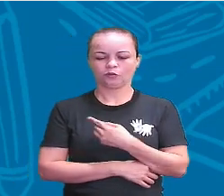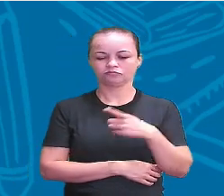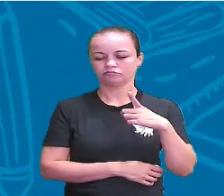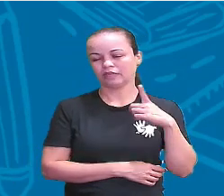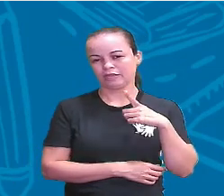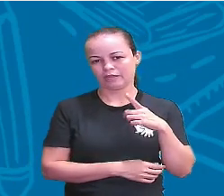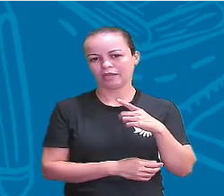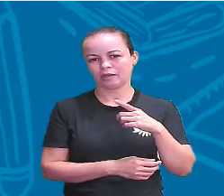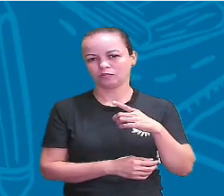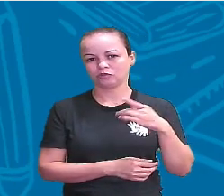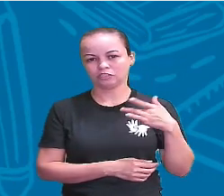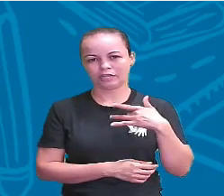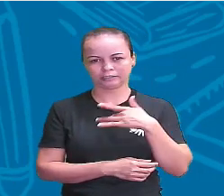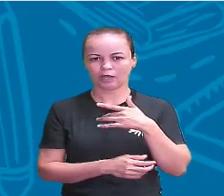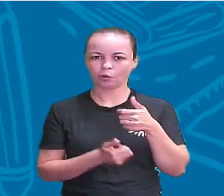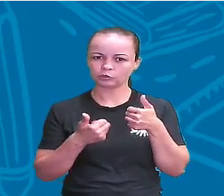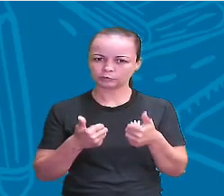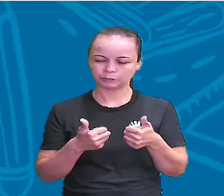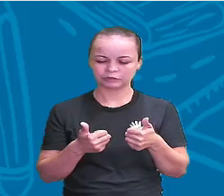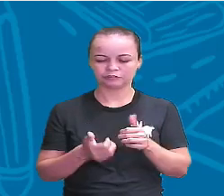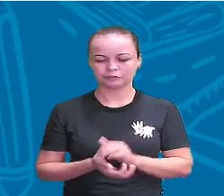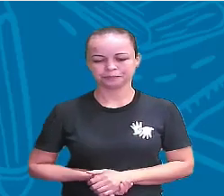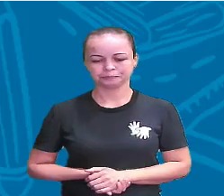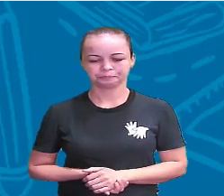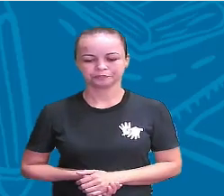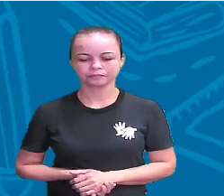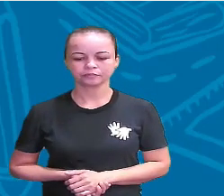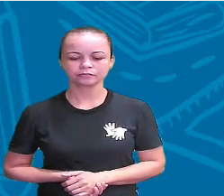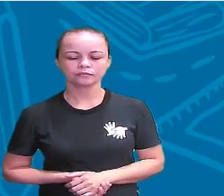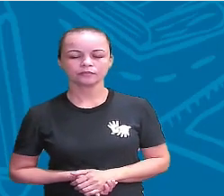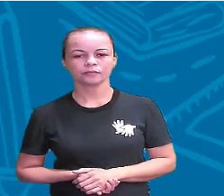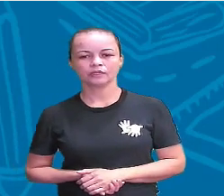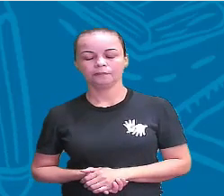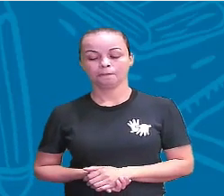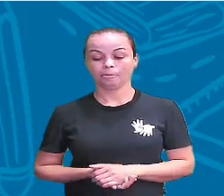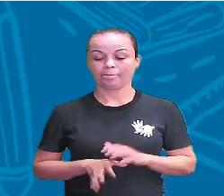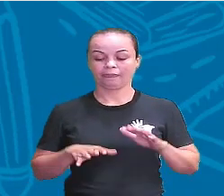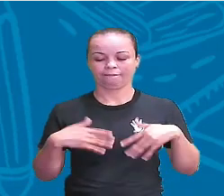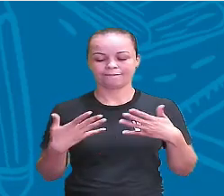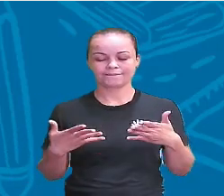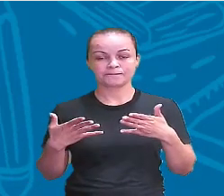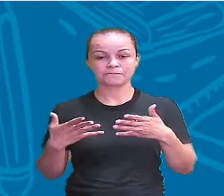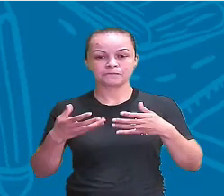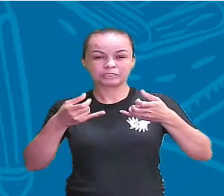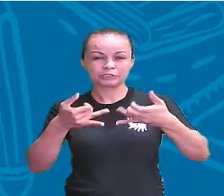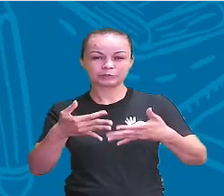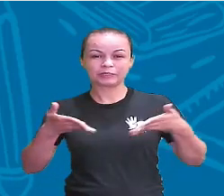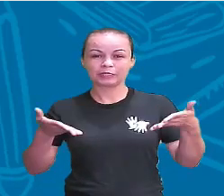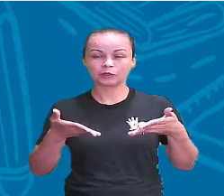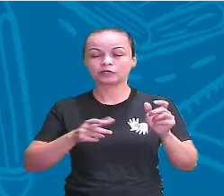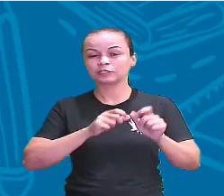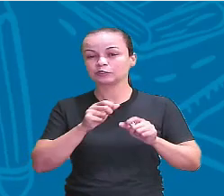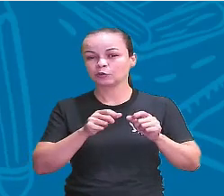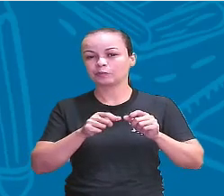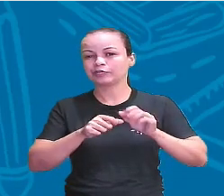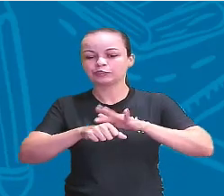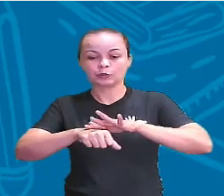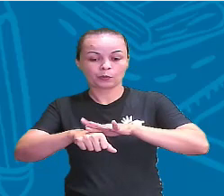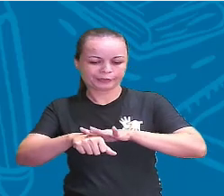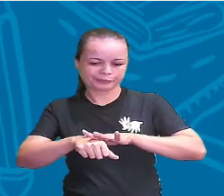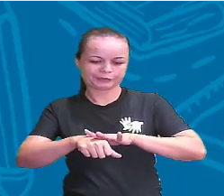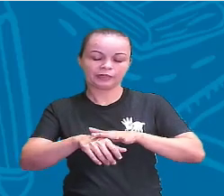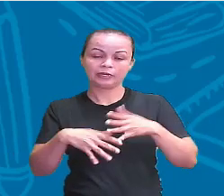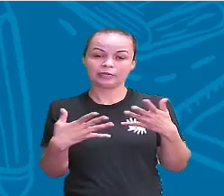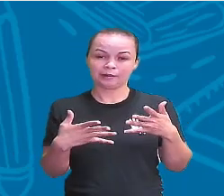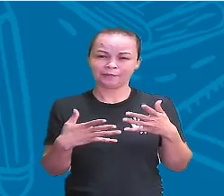né, a nossa saúde em dia, tá certo? E aí, quando a gente fala, né, em doença, né, vem a ideia de que para estar